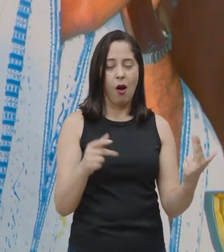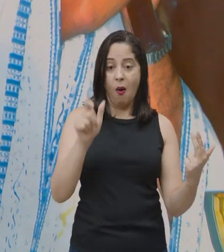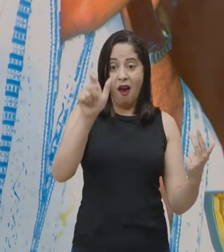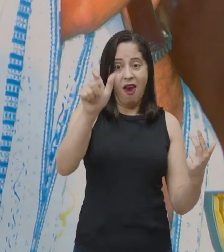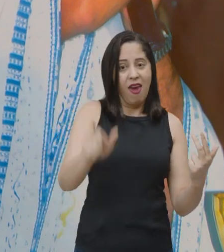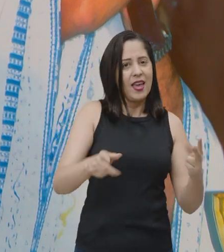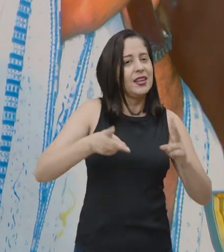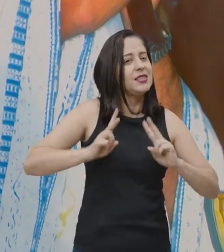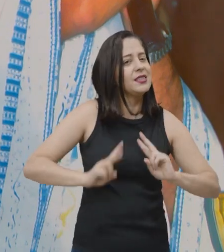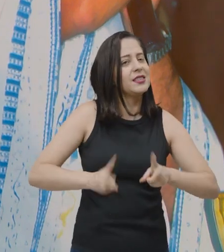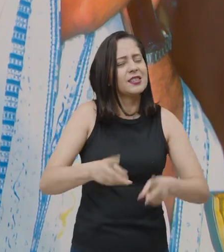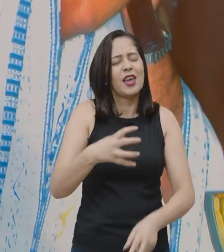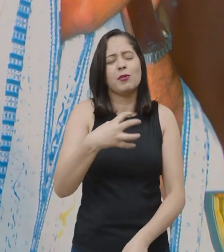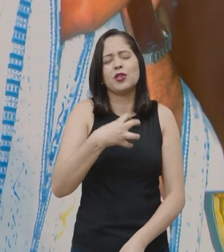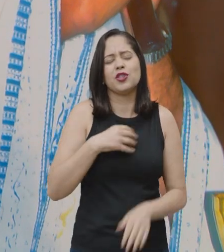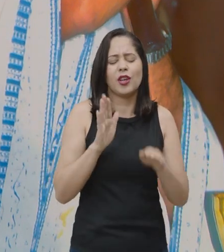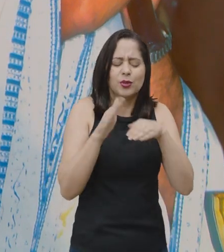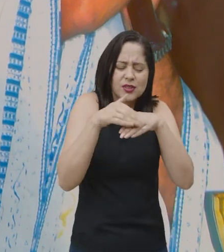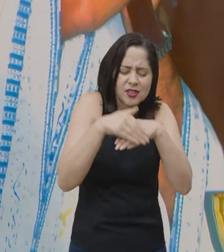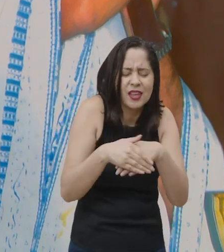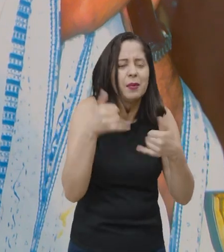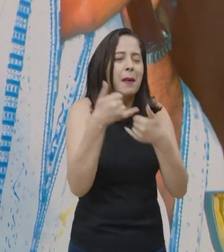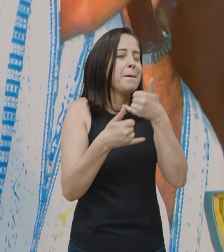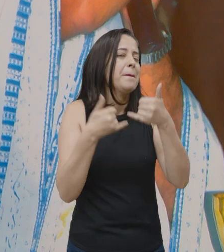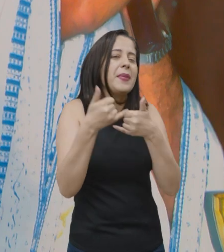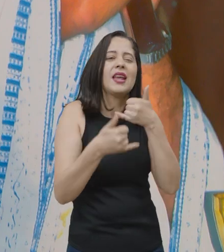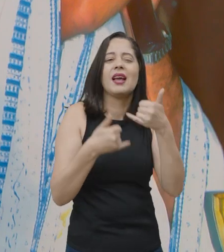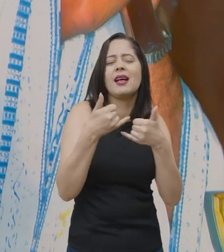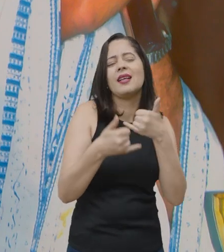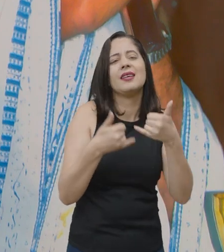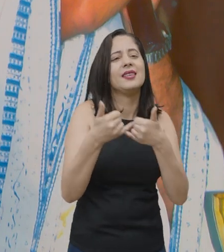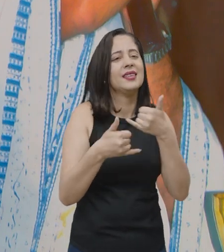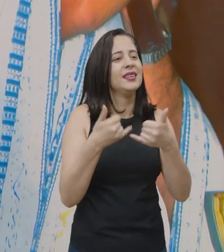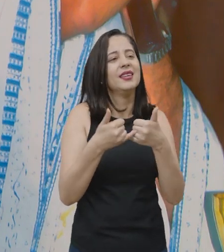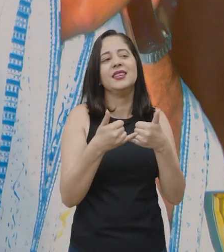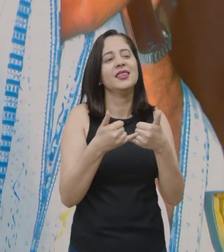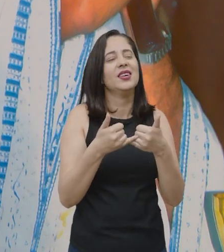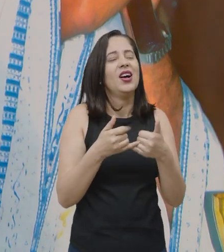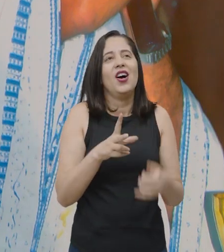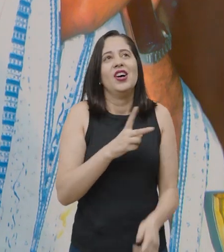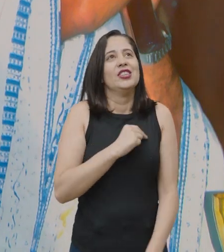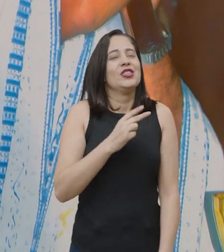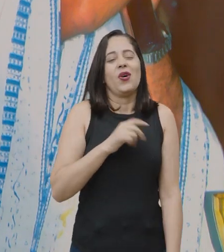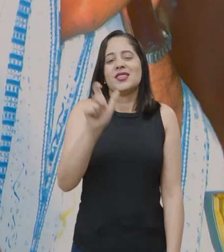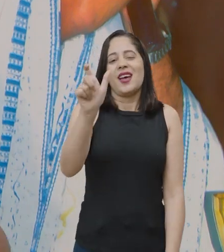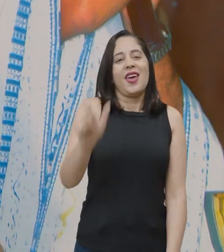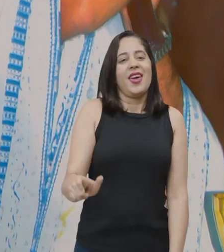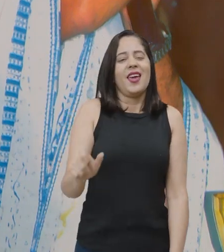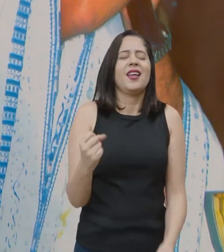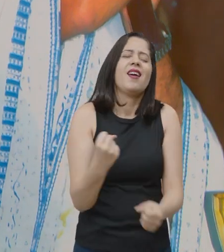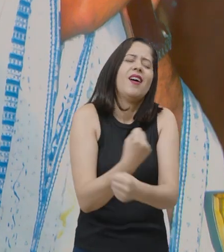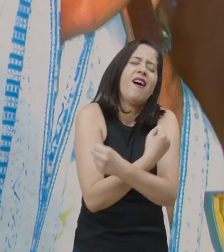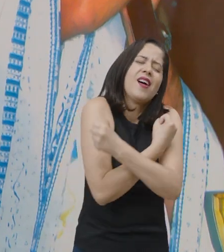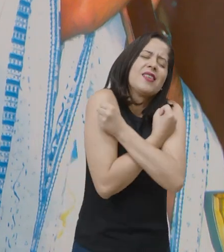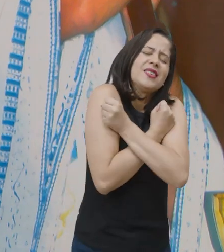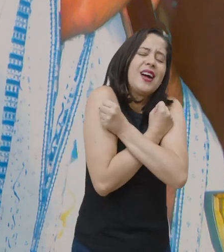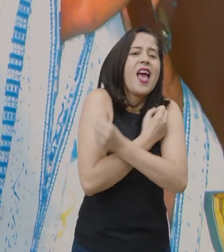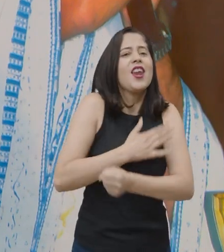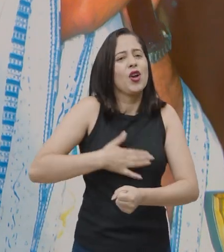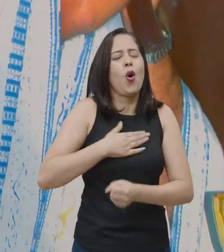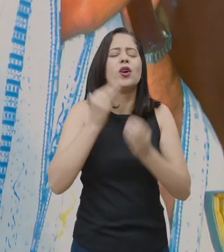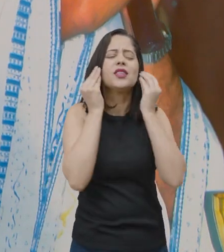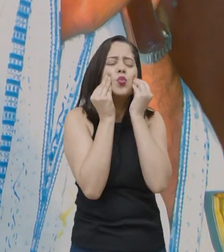era o mesmo ser humilde, brincalhão, sabe, aquela criatura que gostava de abraçar,